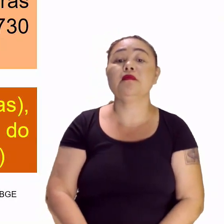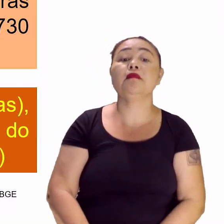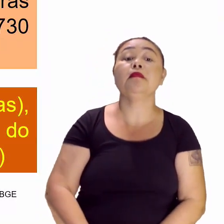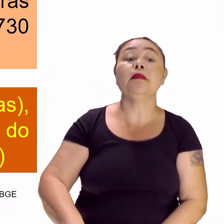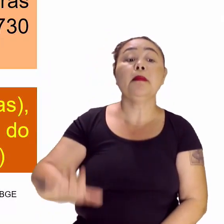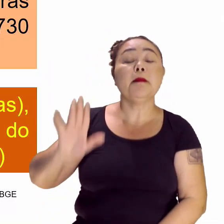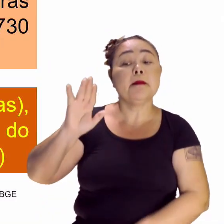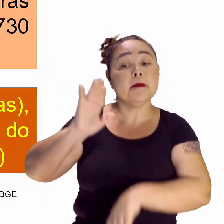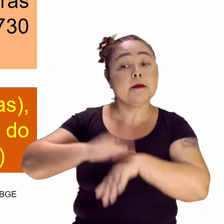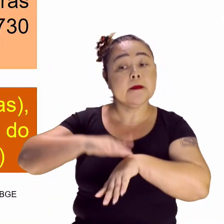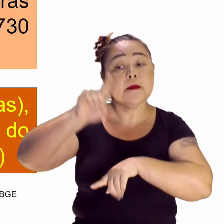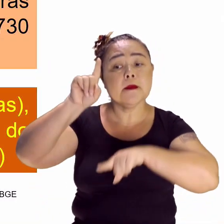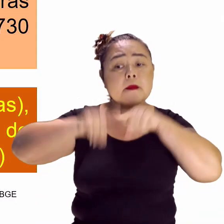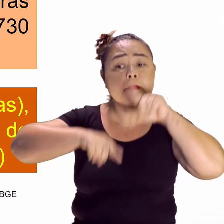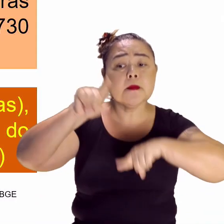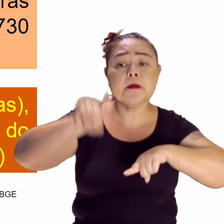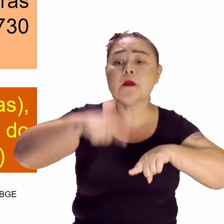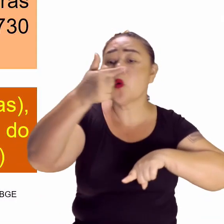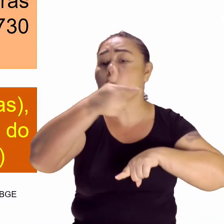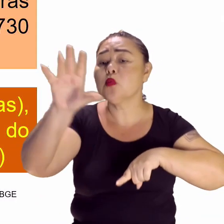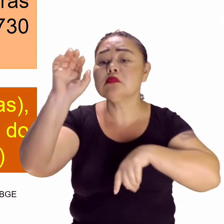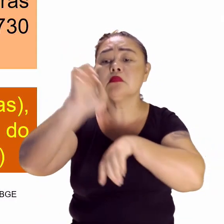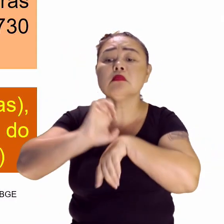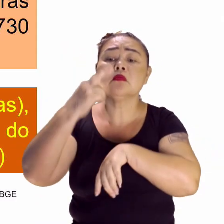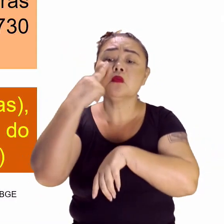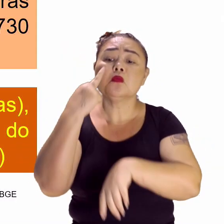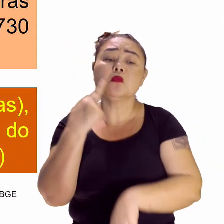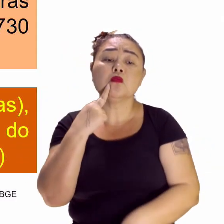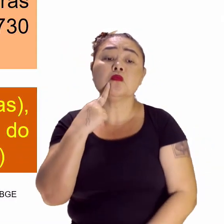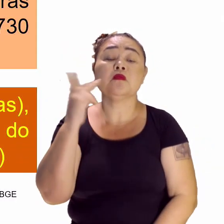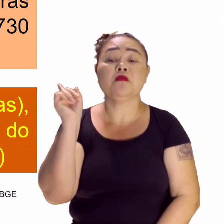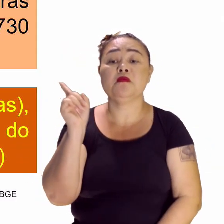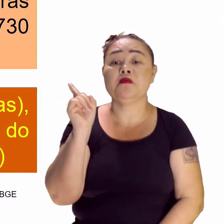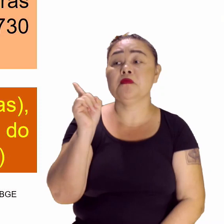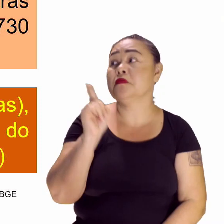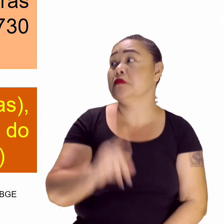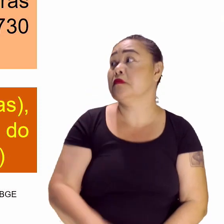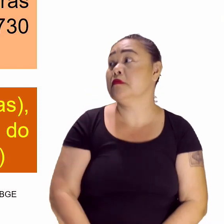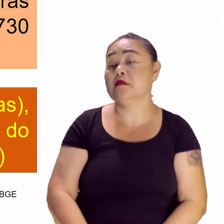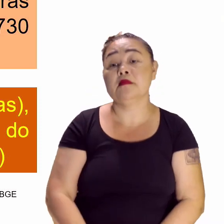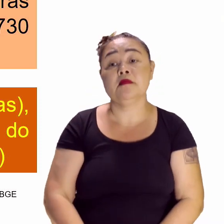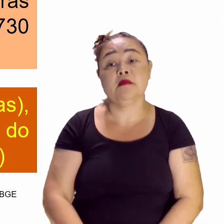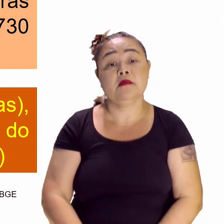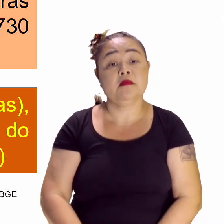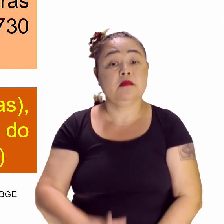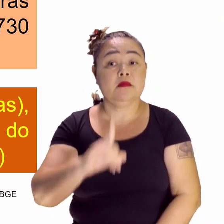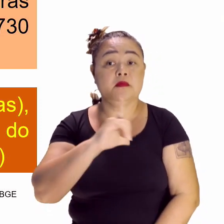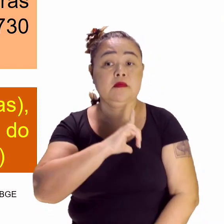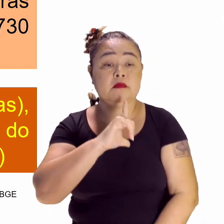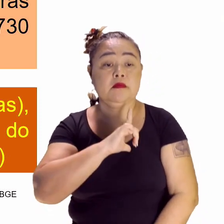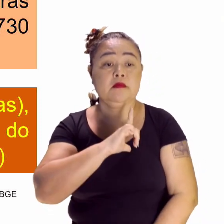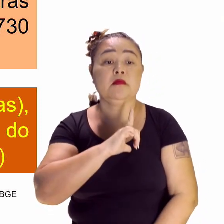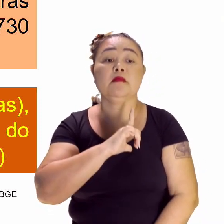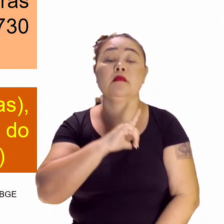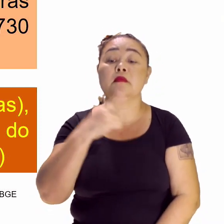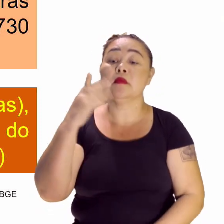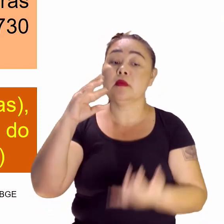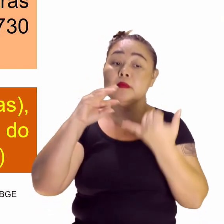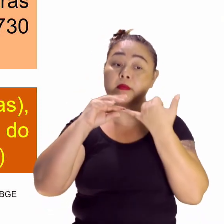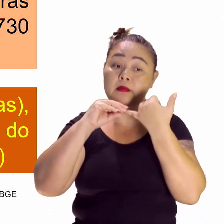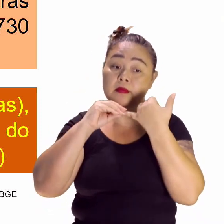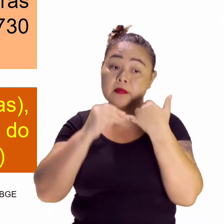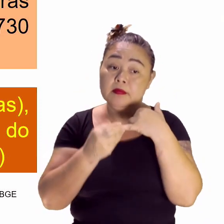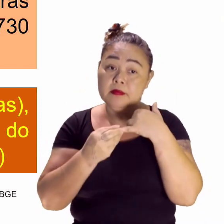mas produção de outras lavouras em Rondônia com base 2019 Professor Jorge temos aí o que mais o feijão